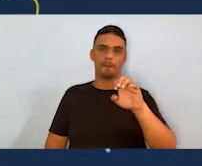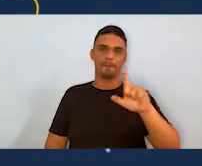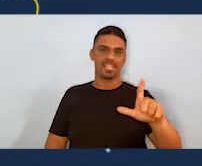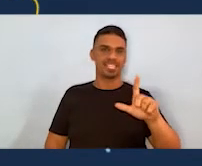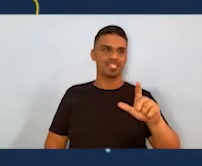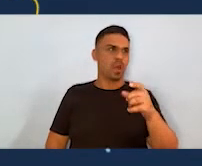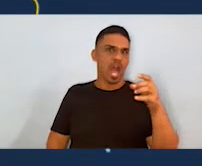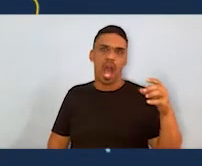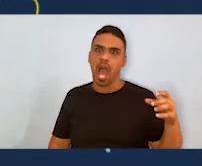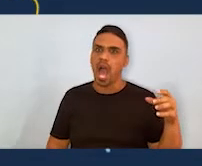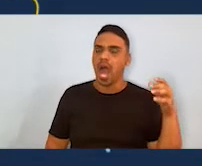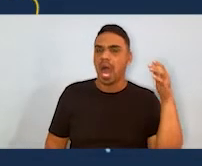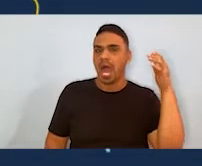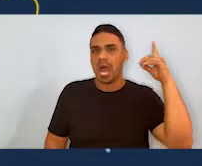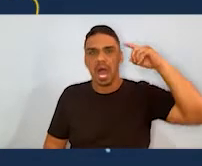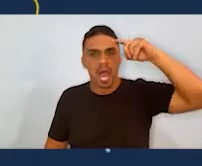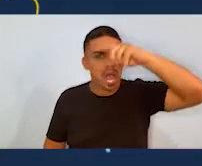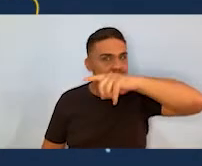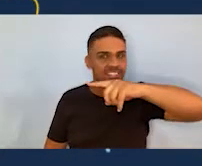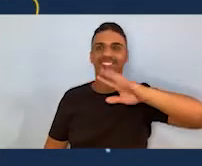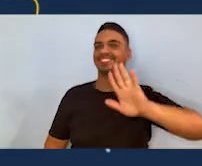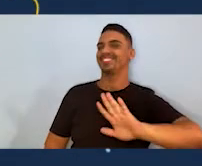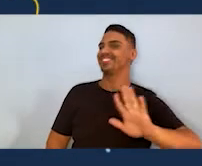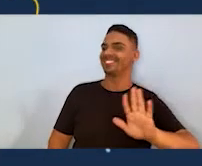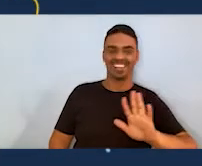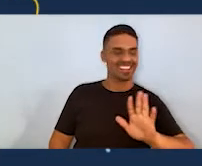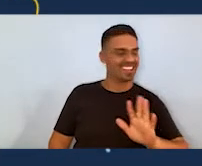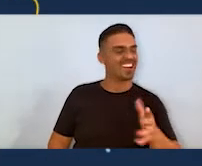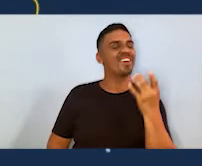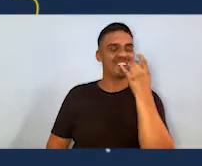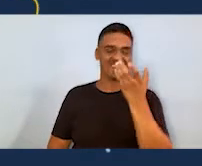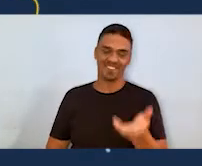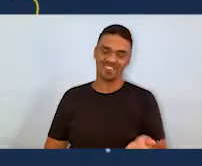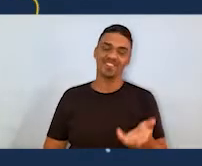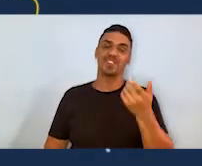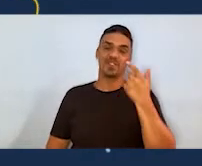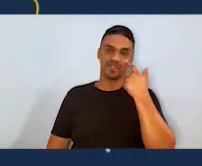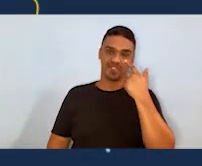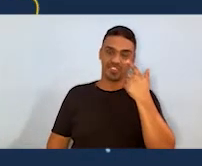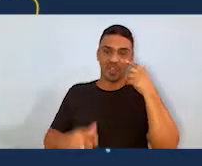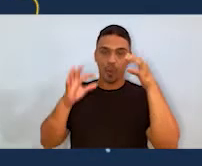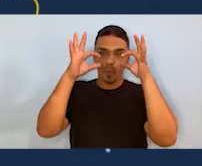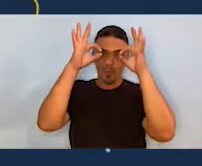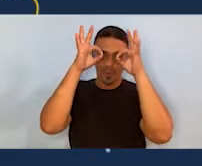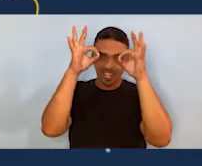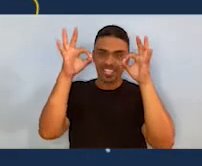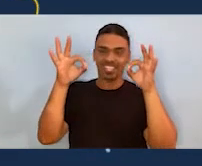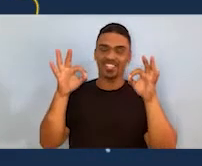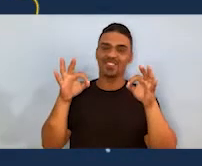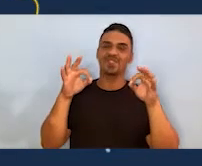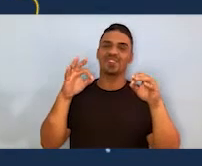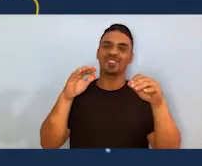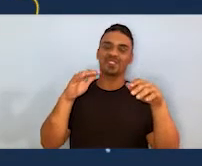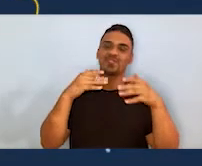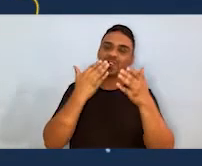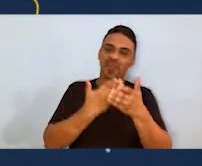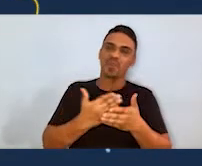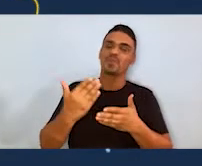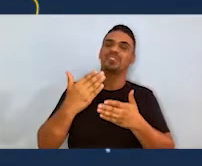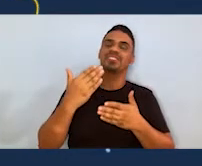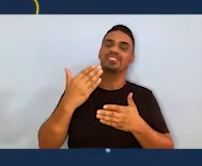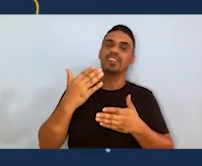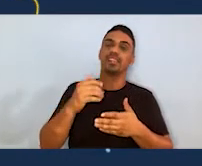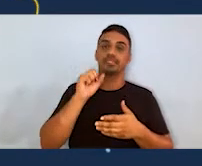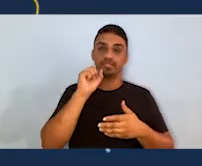não é tão absurdo. Essa parte que eu queria colocar aqui com esse olhinho e tal, que a gente vai entrar em animação.